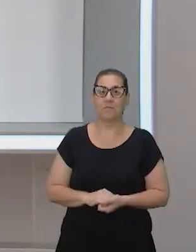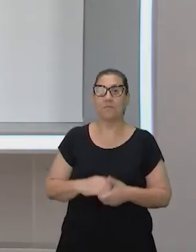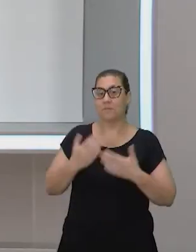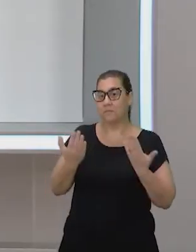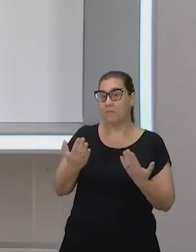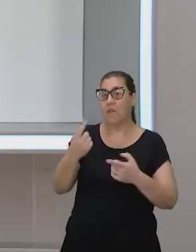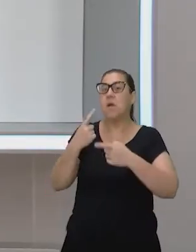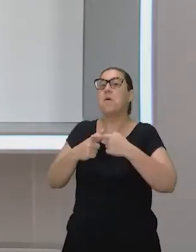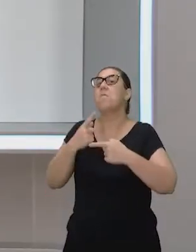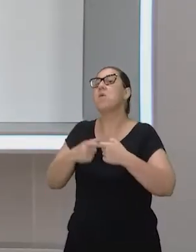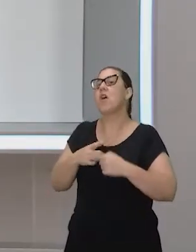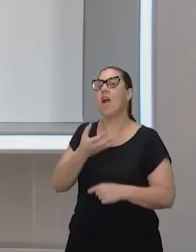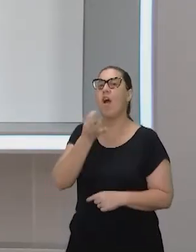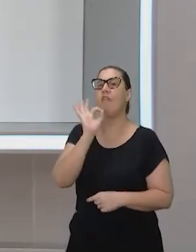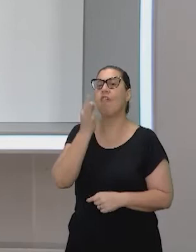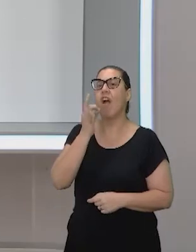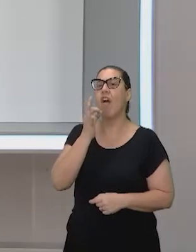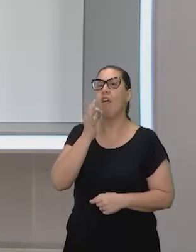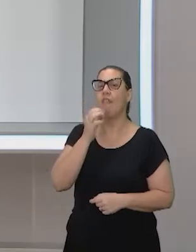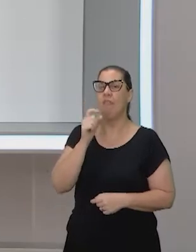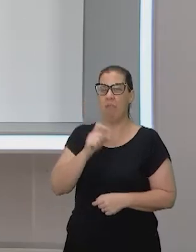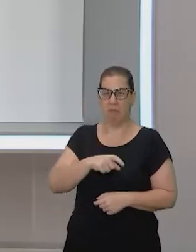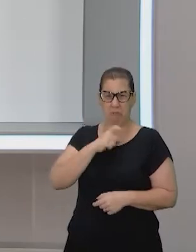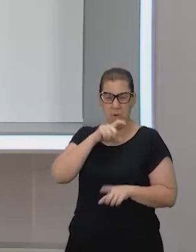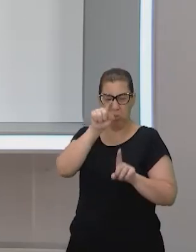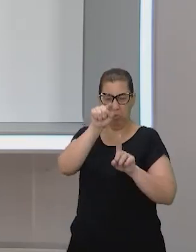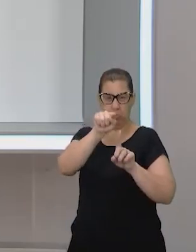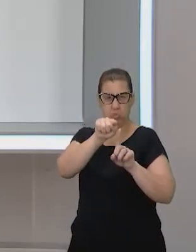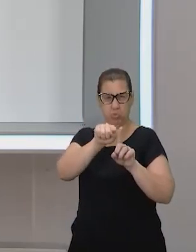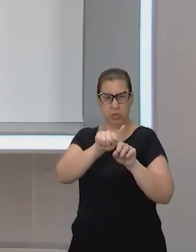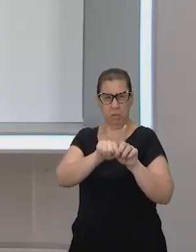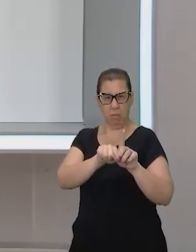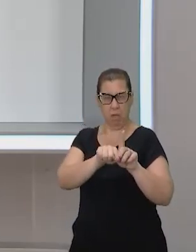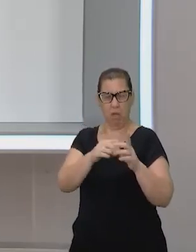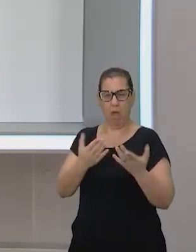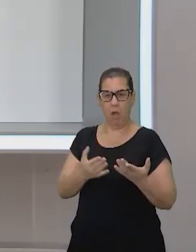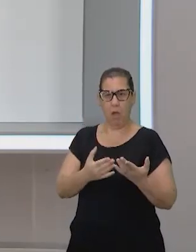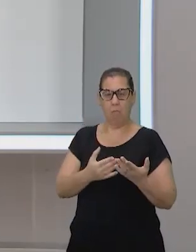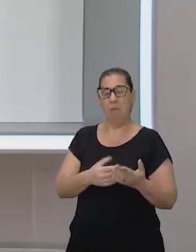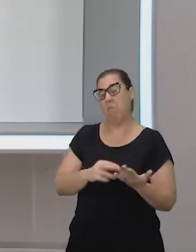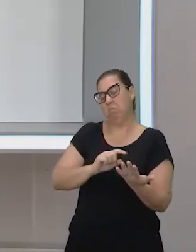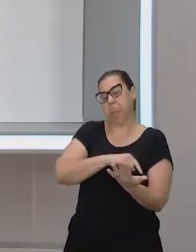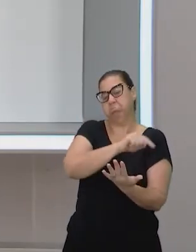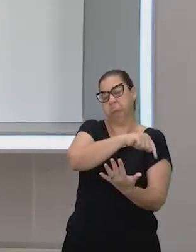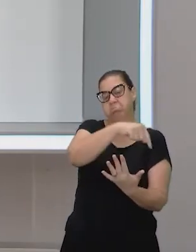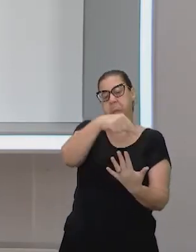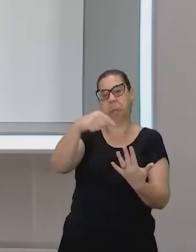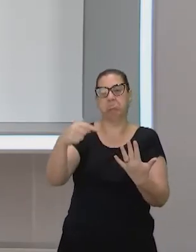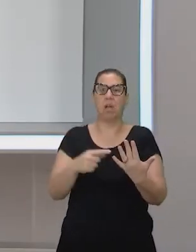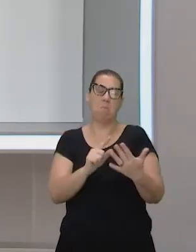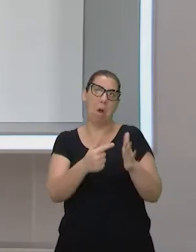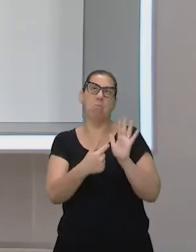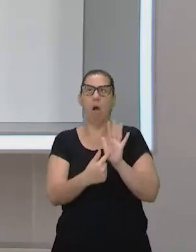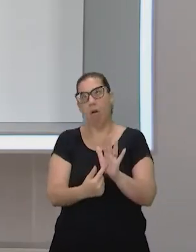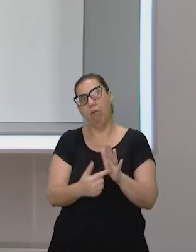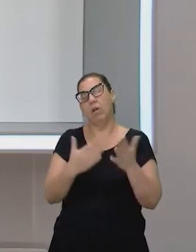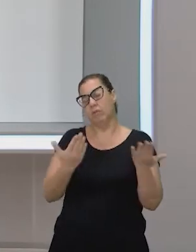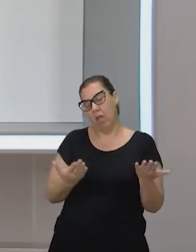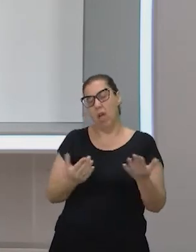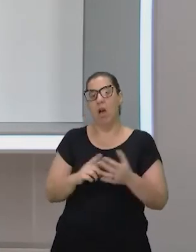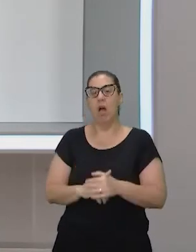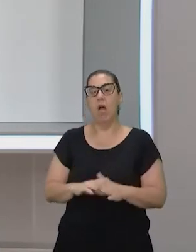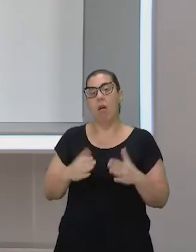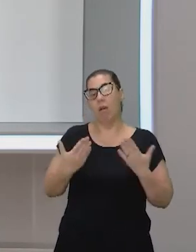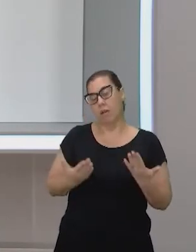Por que será que esse café esfria? Ora, a gente tem várias hipóteses que podem ser levantadas, né?